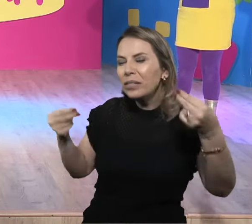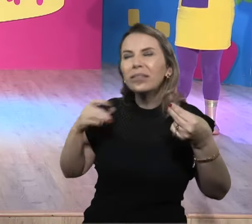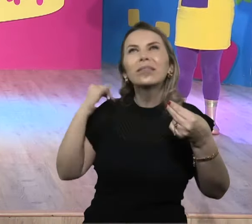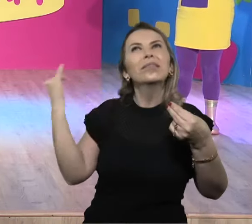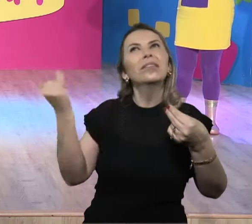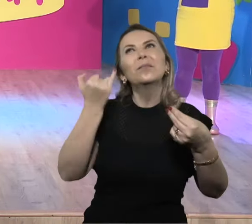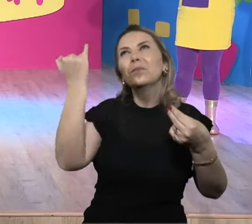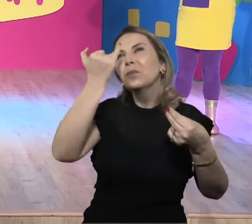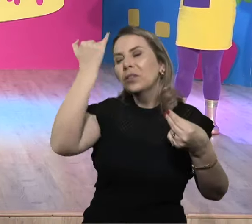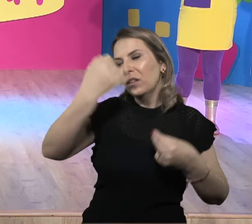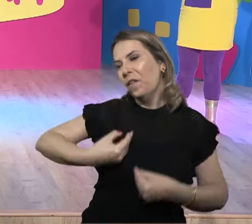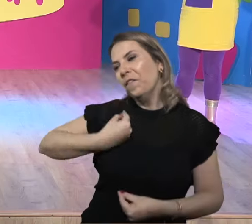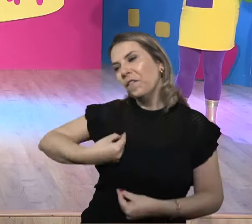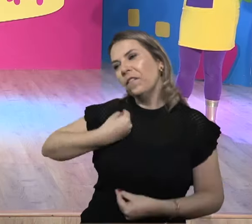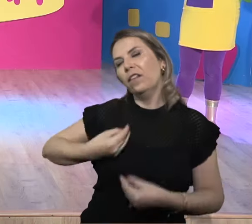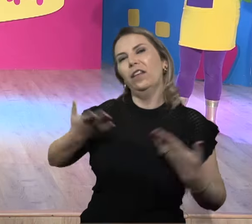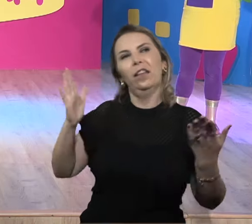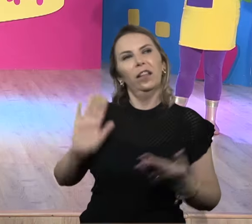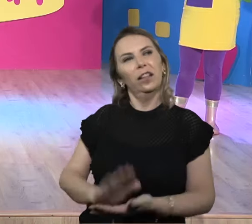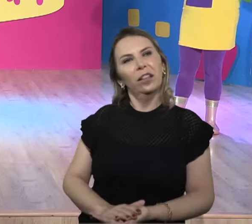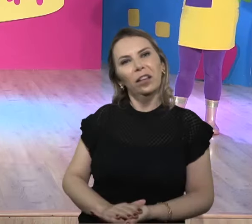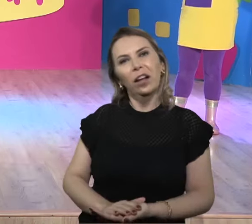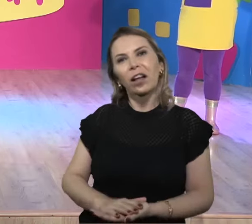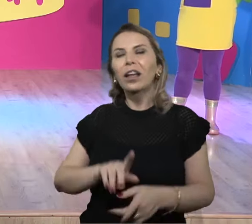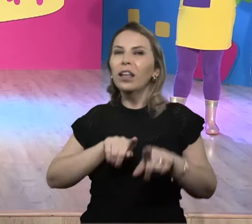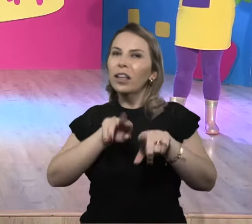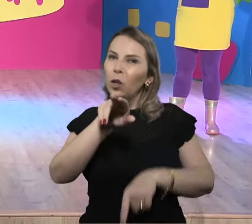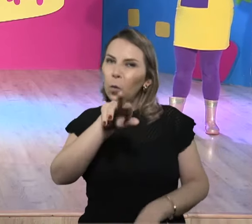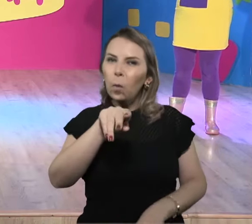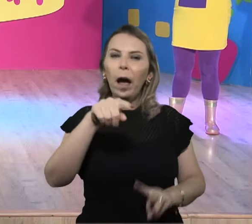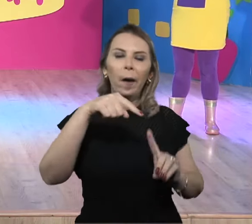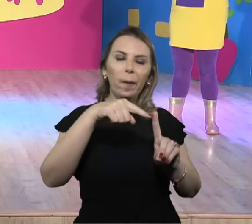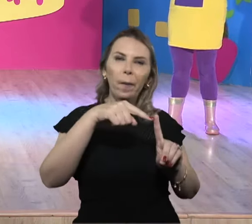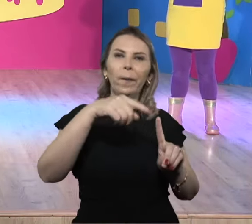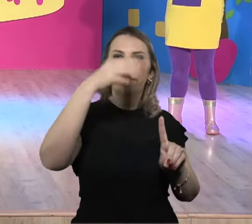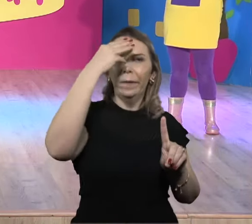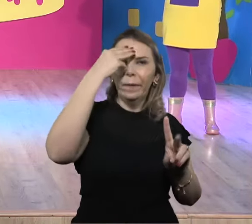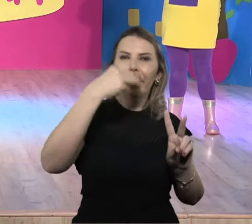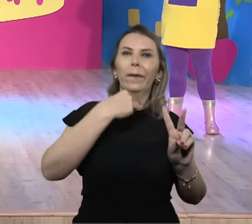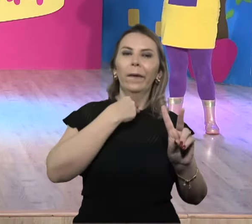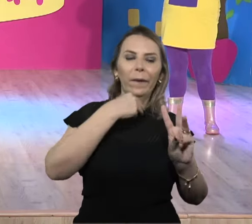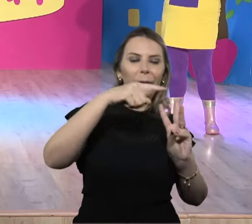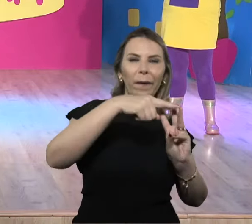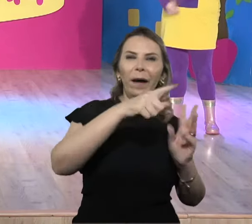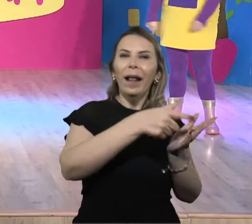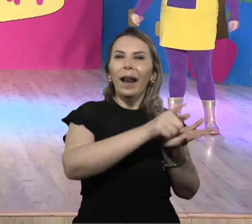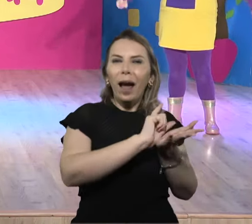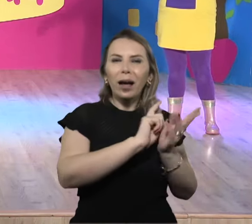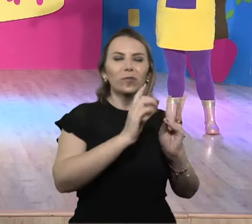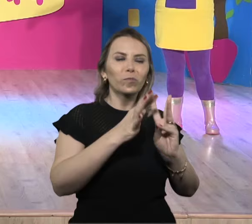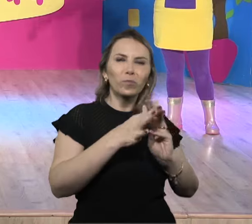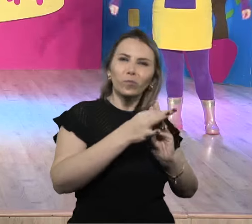Eles são indispensáveis para nossa vida! Igual Marta, Maria